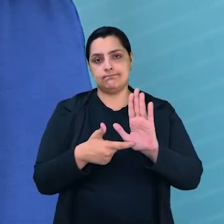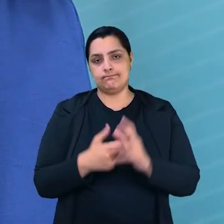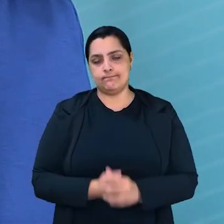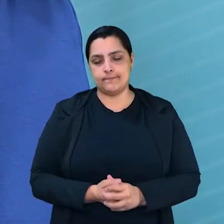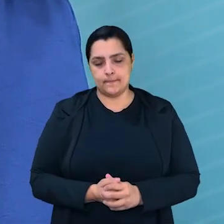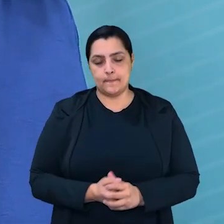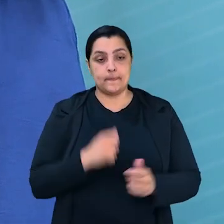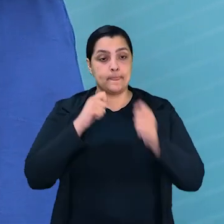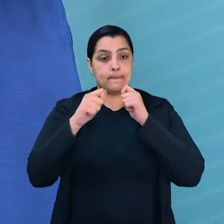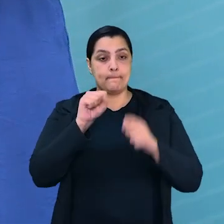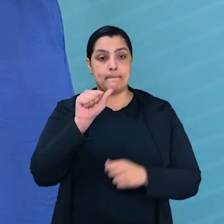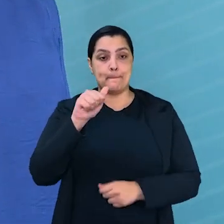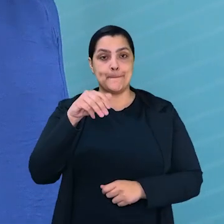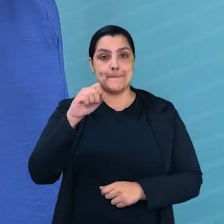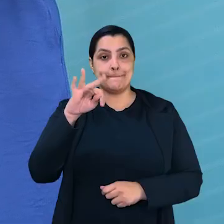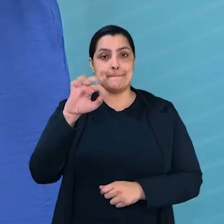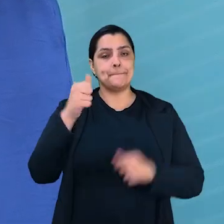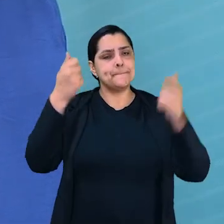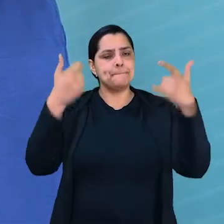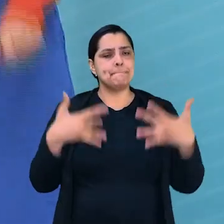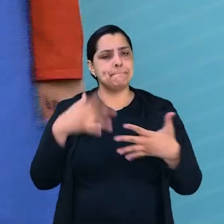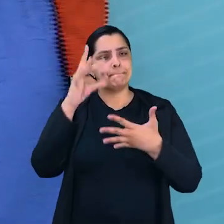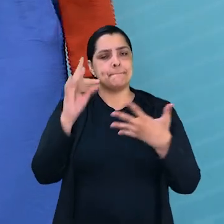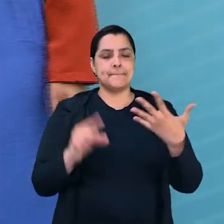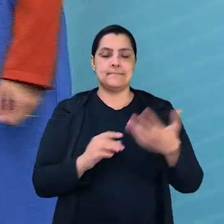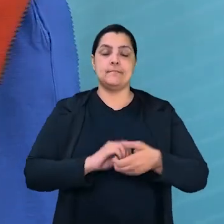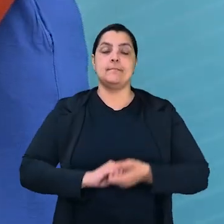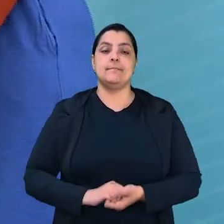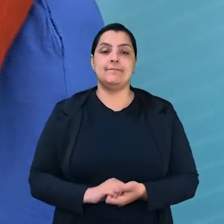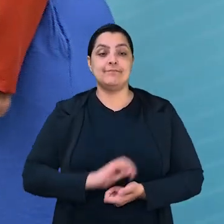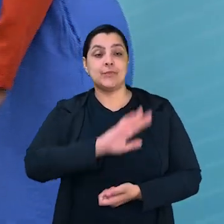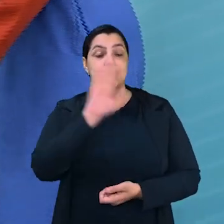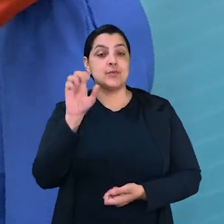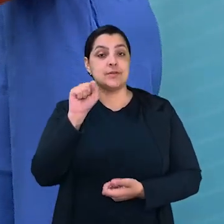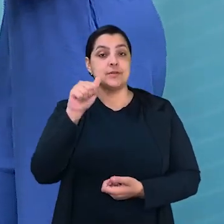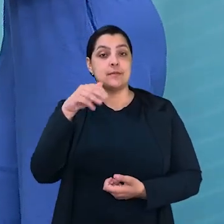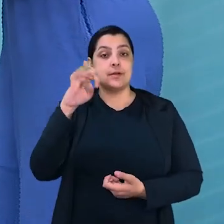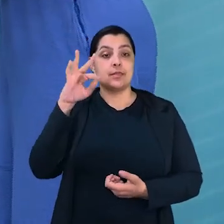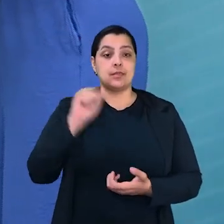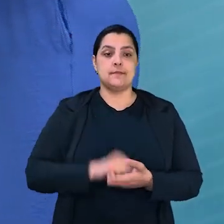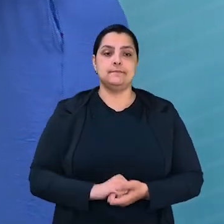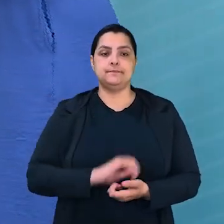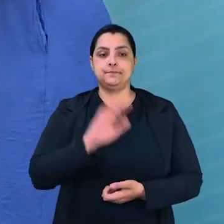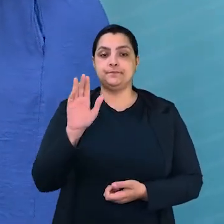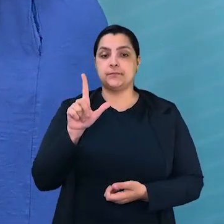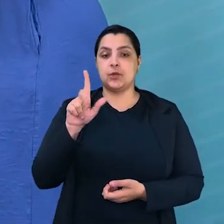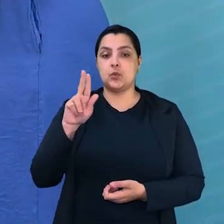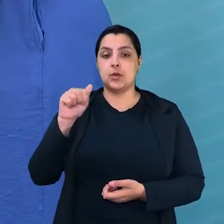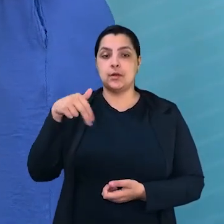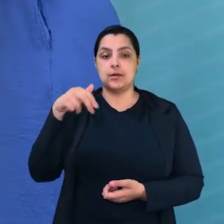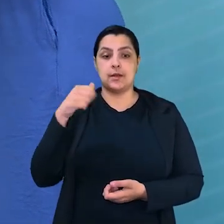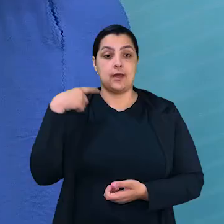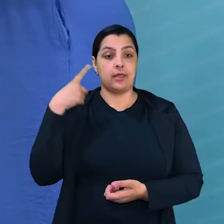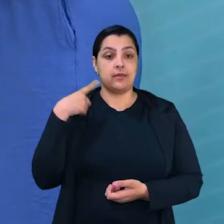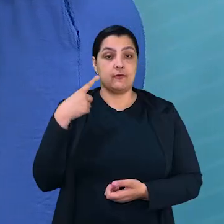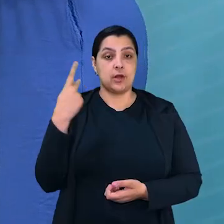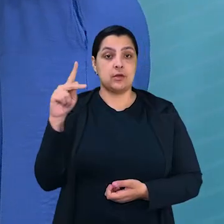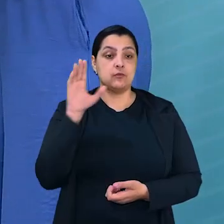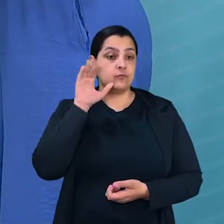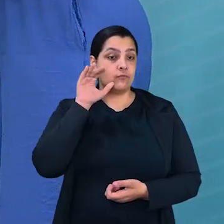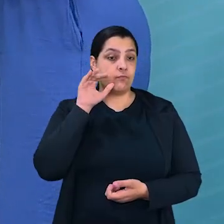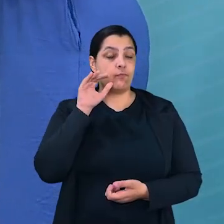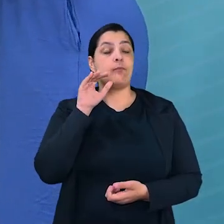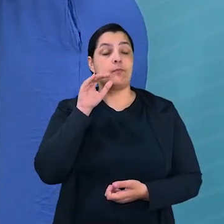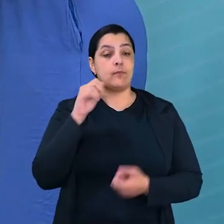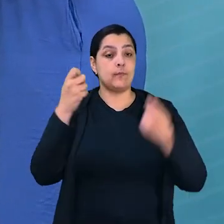de falsificação. A repórter Samantha Flora explica esse caso com detalhes. Oi, Samantha. Olá, Luana. O advogado